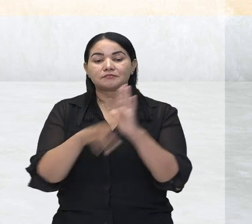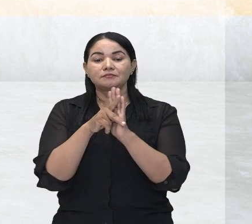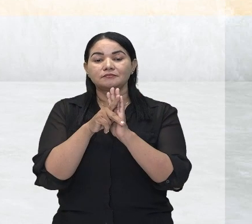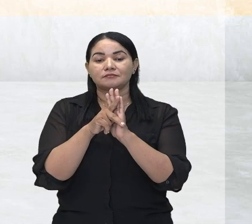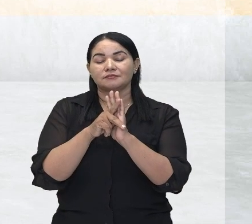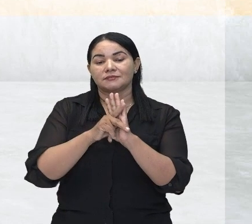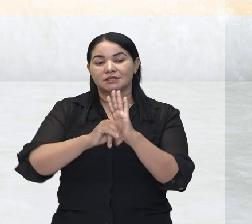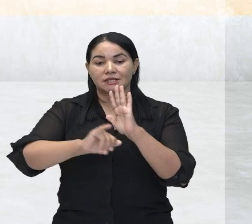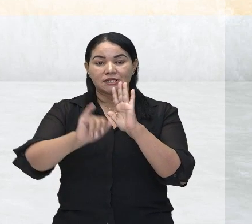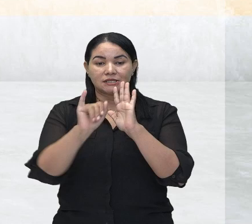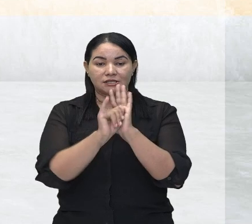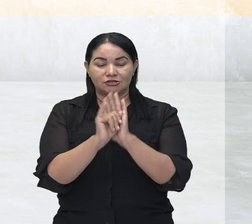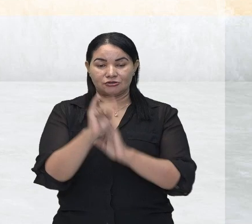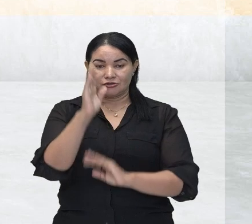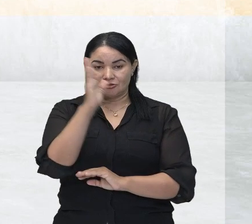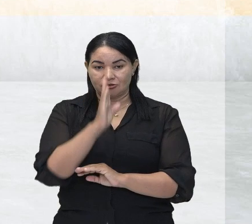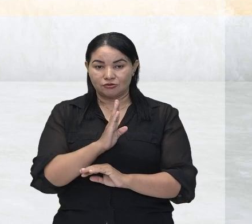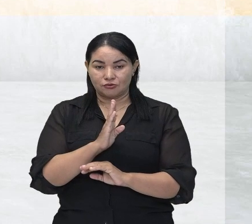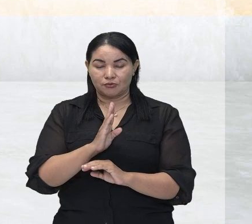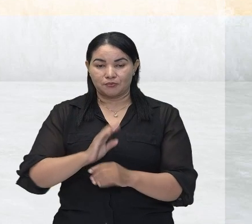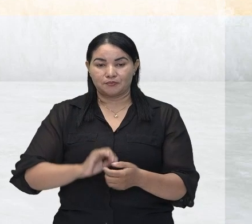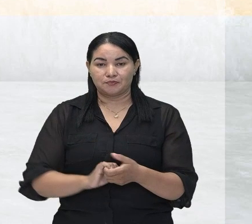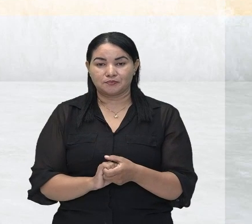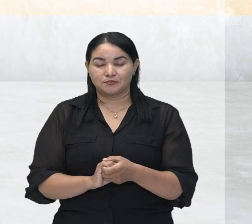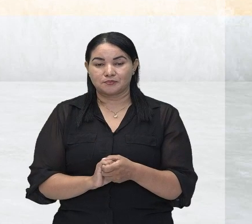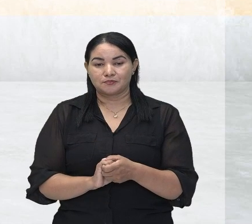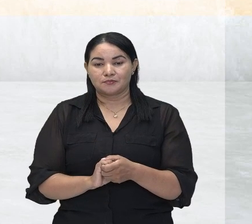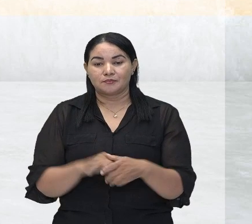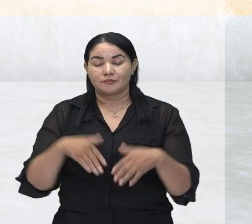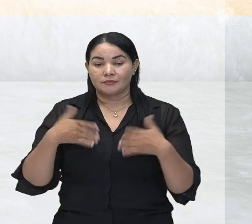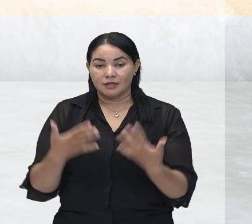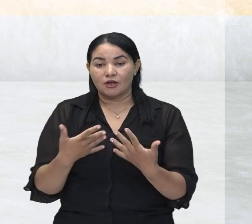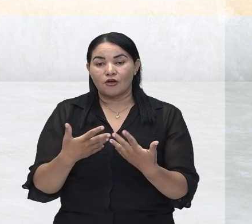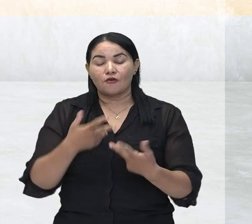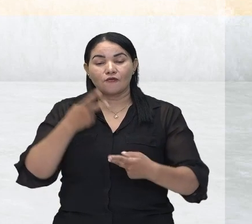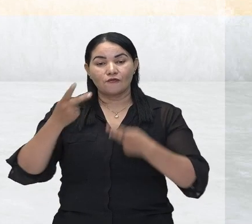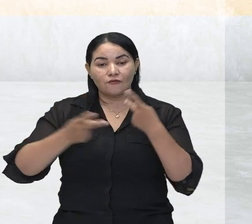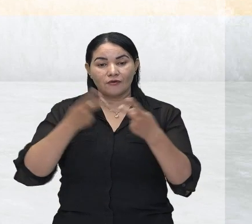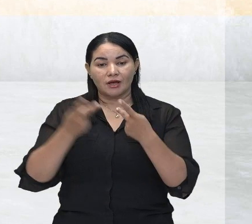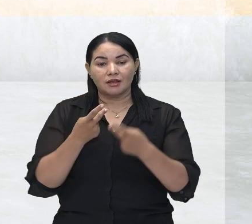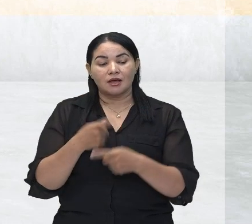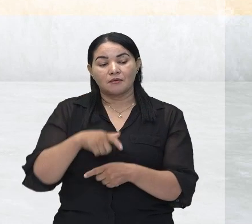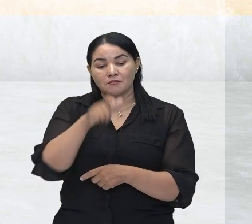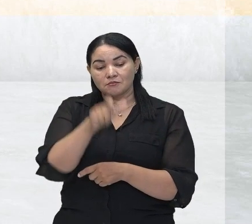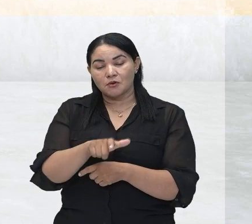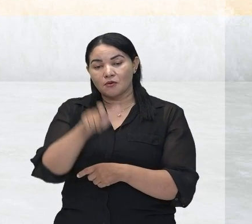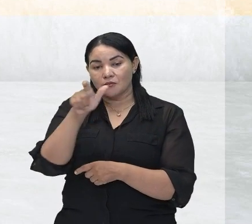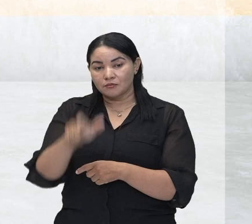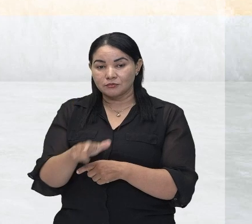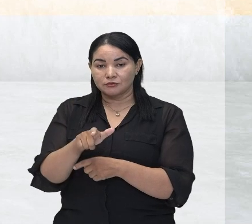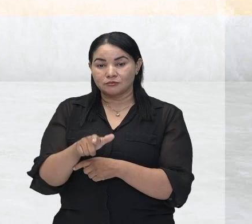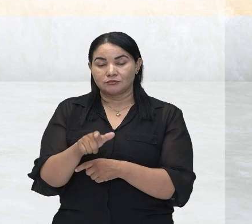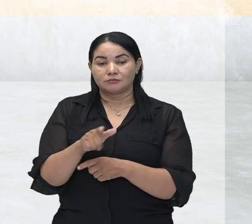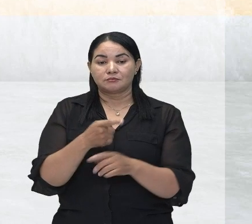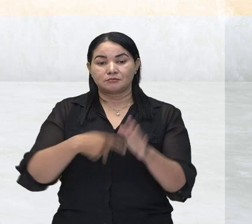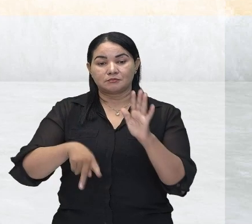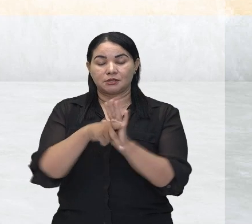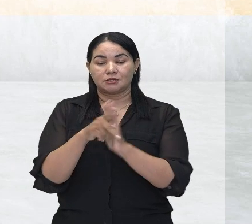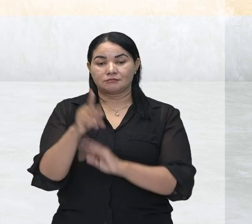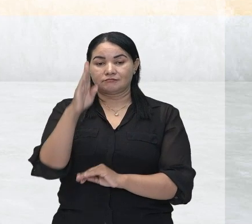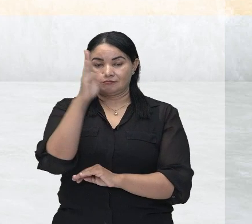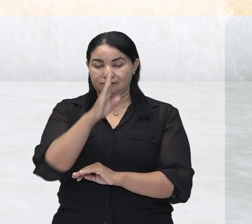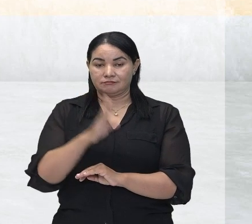nacional. Então, é por isso que nós chamamos de cidadãos, né? O cidadão de um mesmo